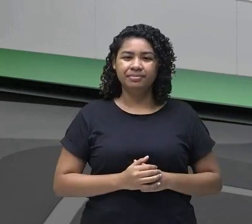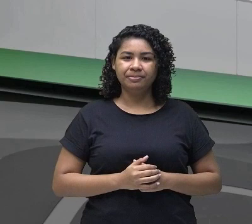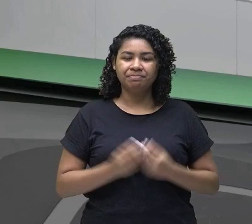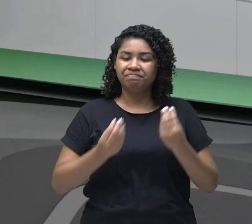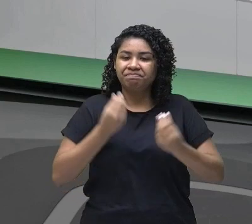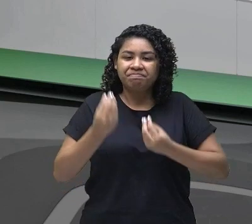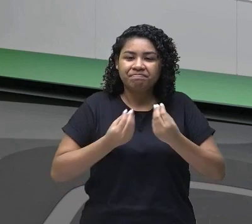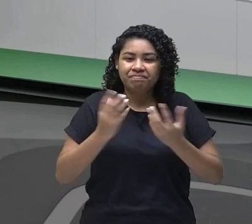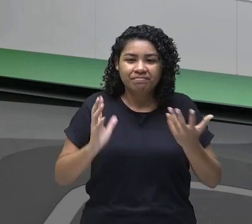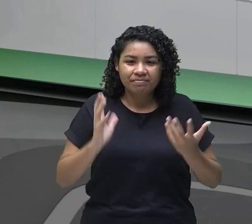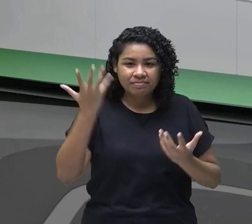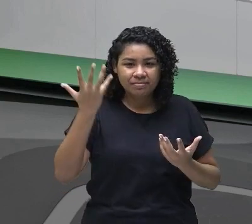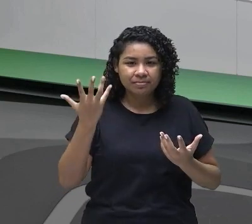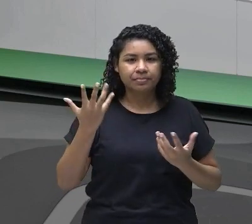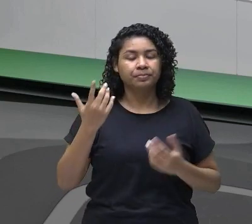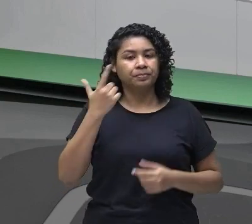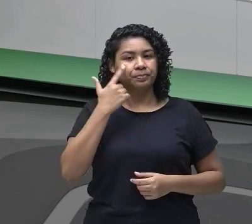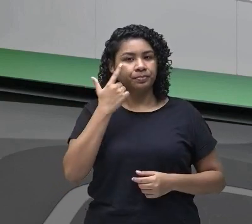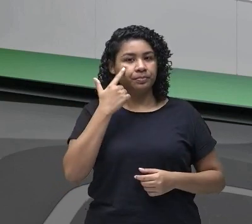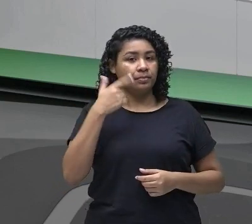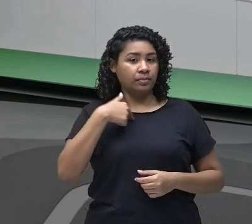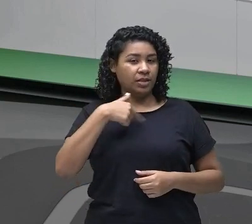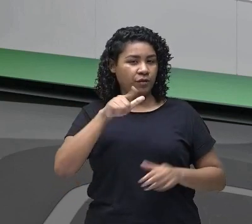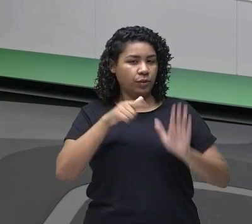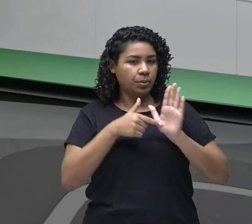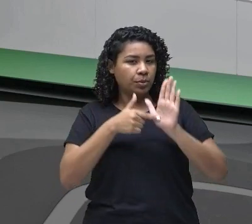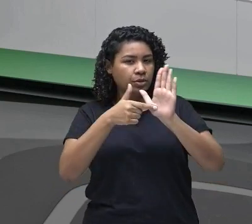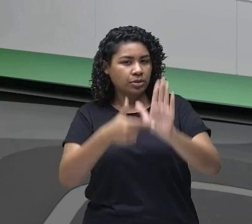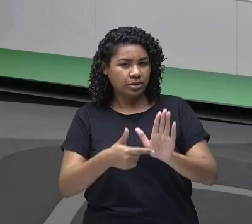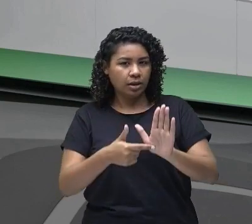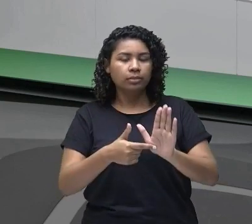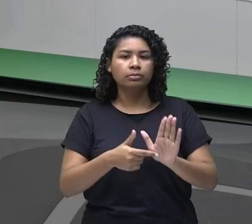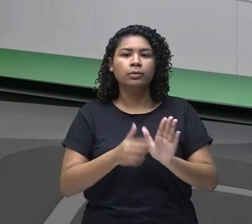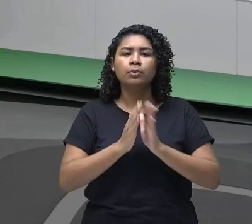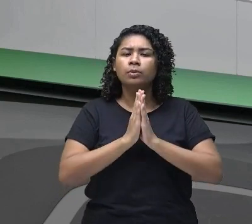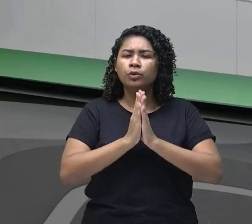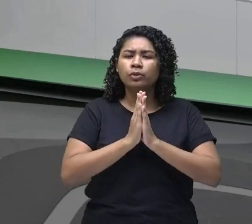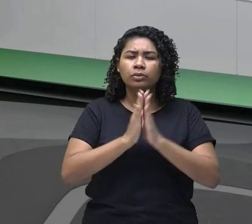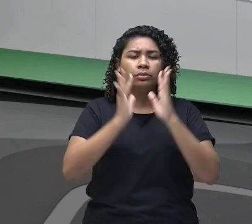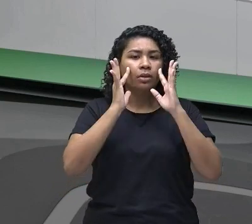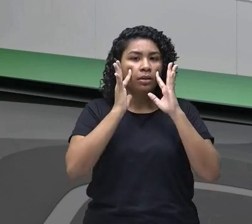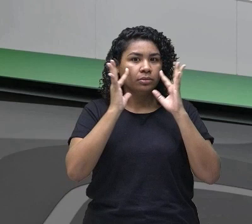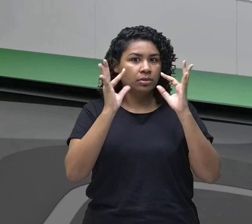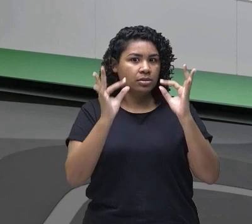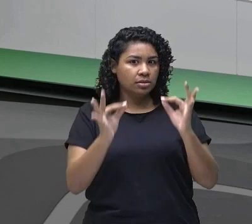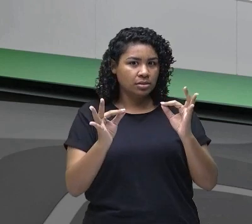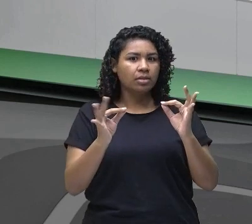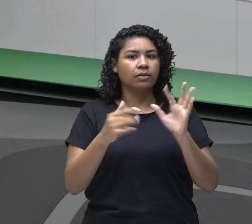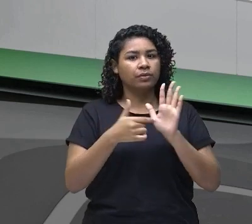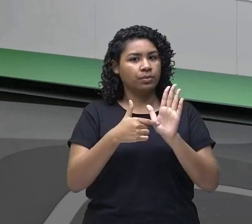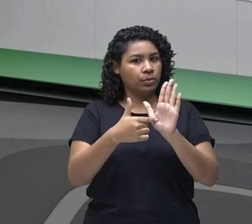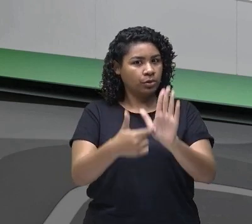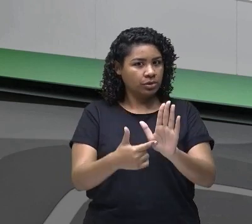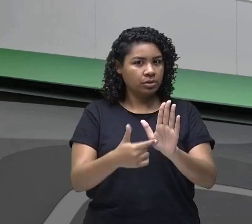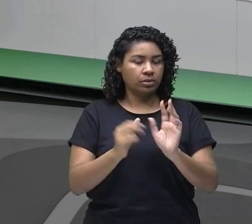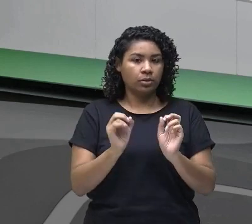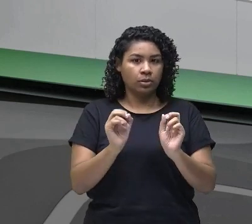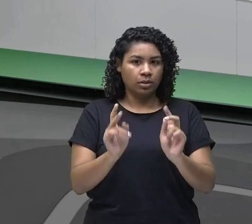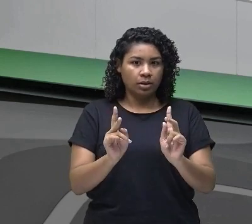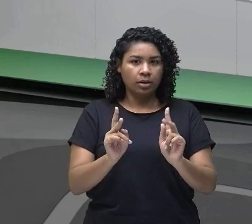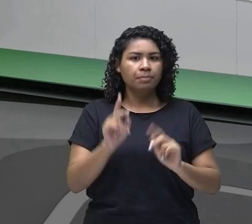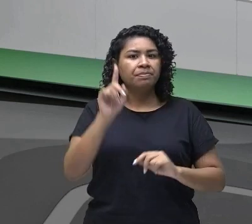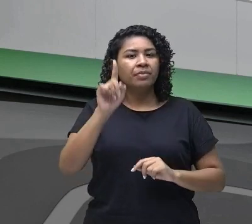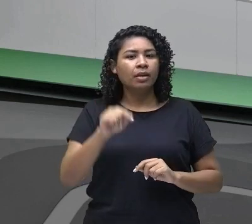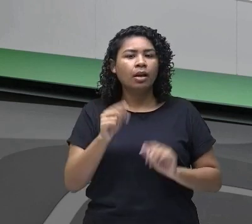trouxe para vocês aqui umas demonstrações. Peço para que vocês fiquem atentos aqui ao que a gente vai mostrar para vocês. É